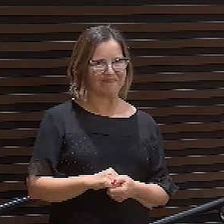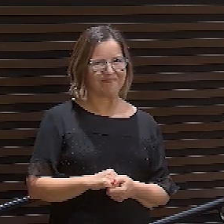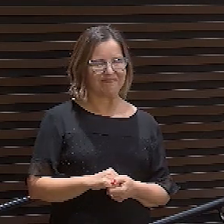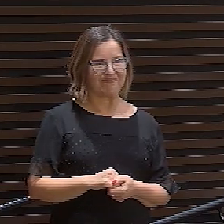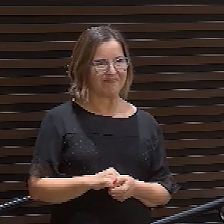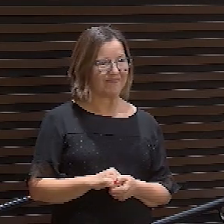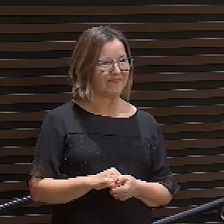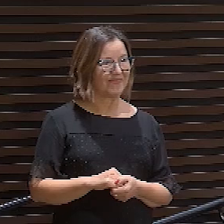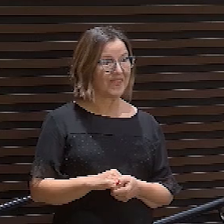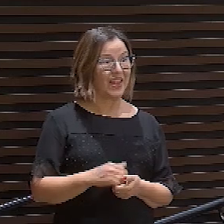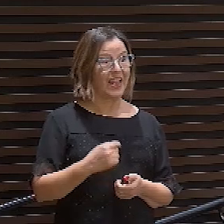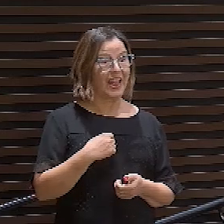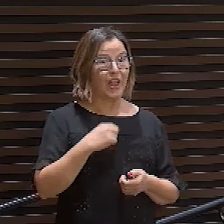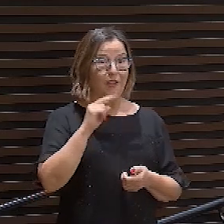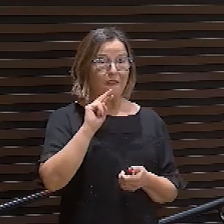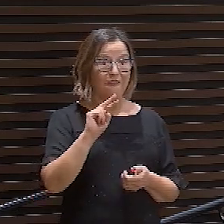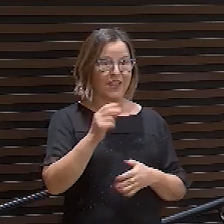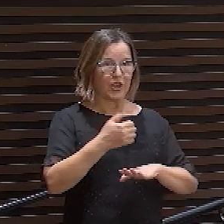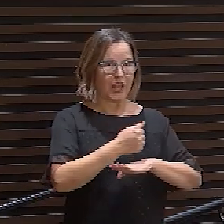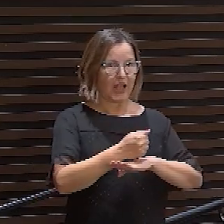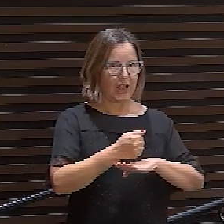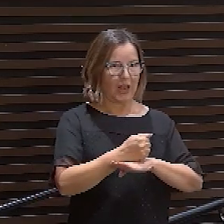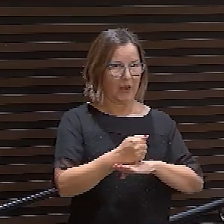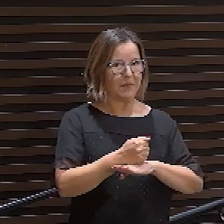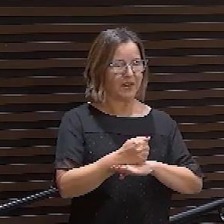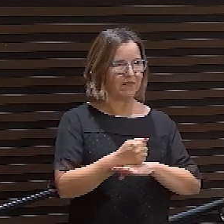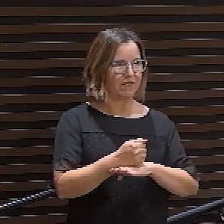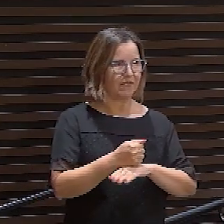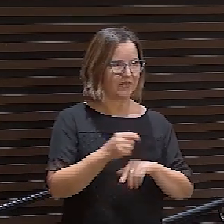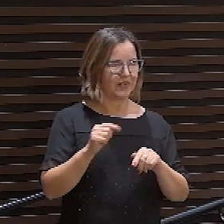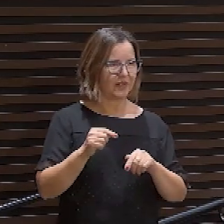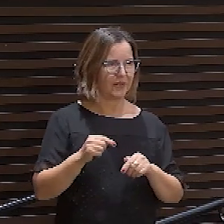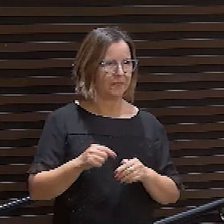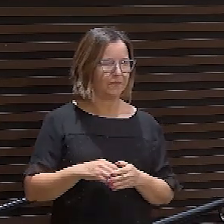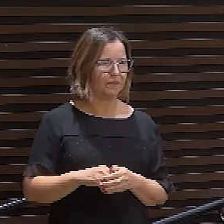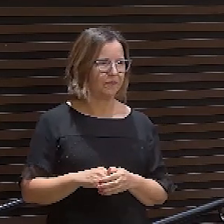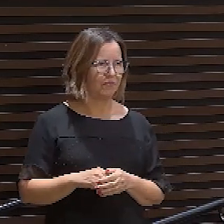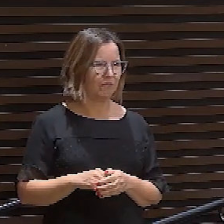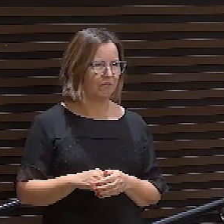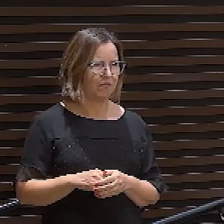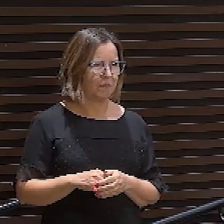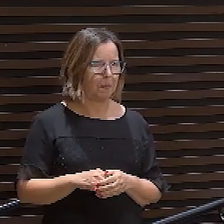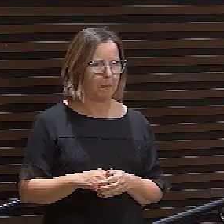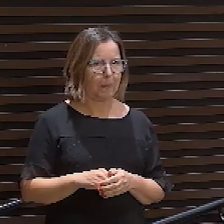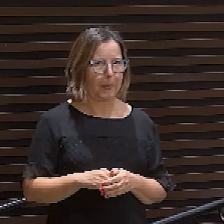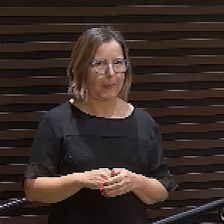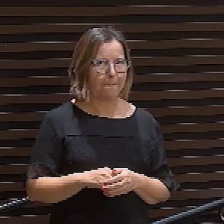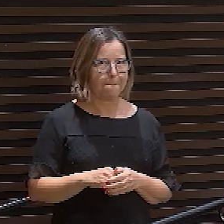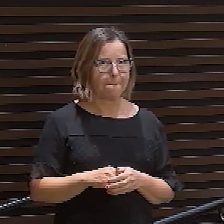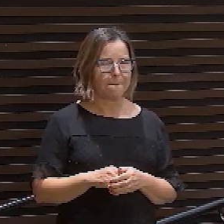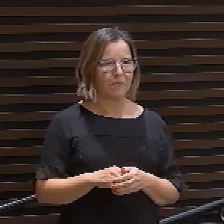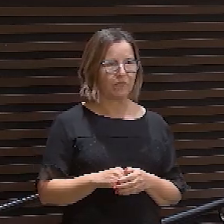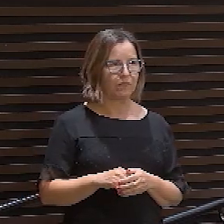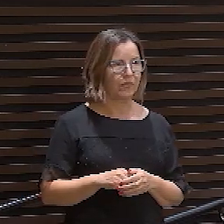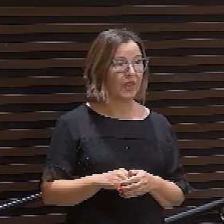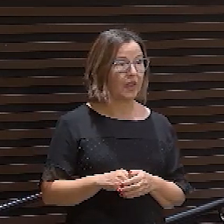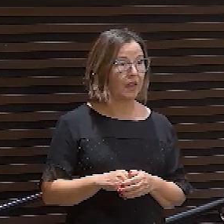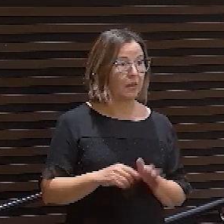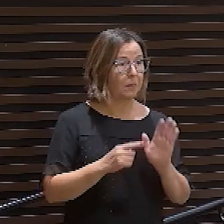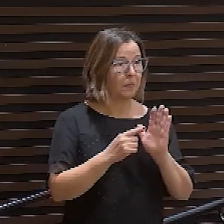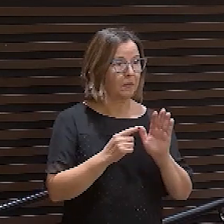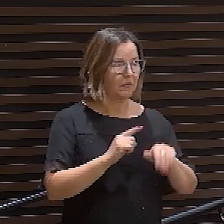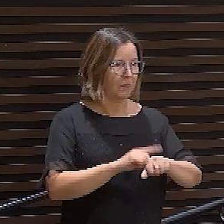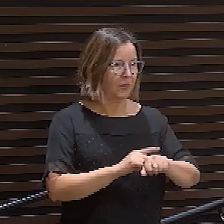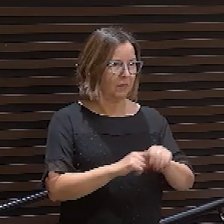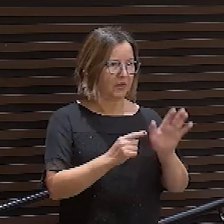Eu vejo Abraão aqui, eu fui ler Temor e Tremor de Søren Kierkegaard, quando ele apresenta as